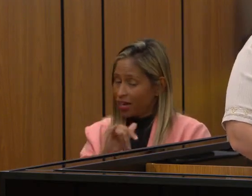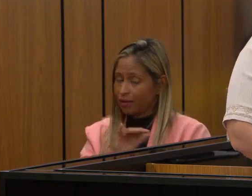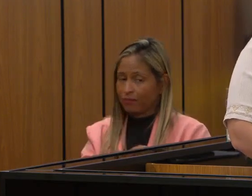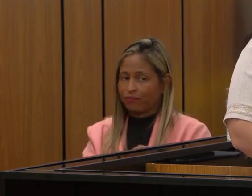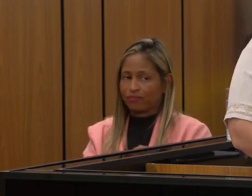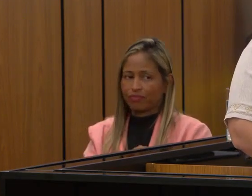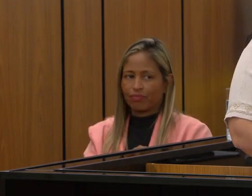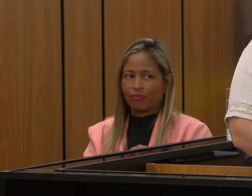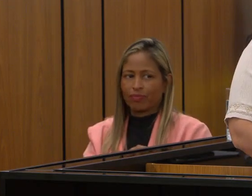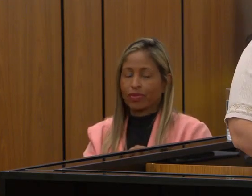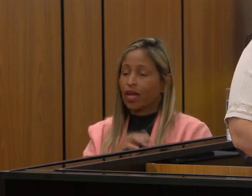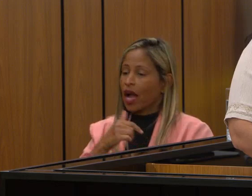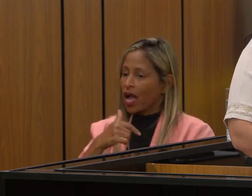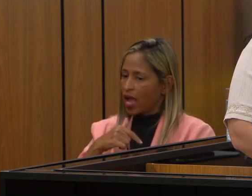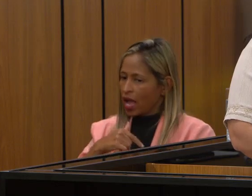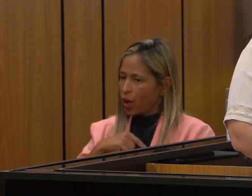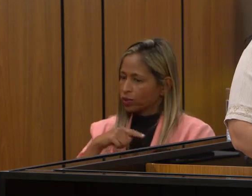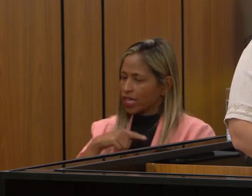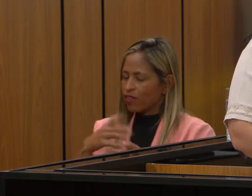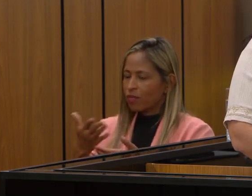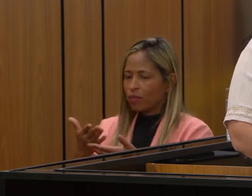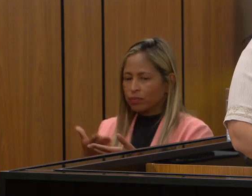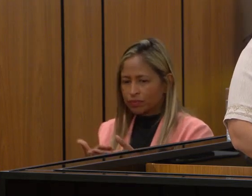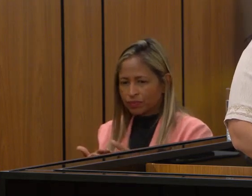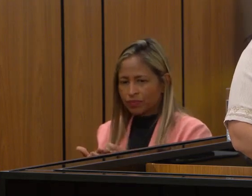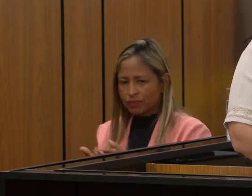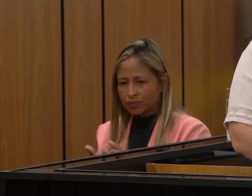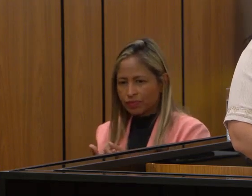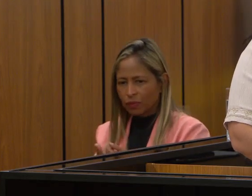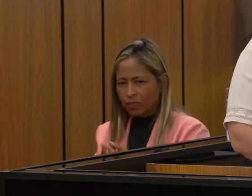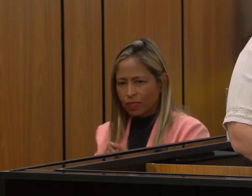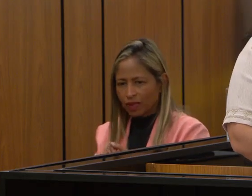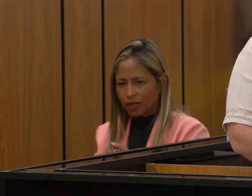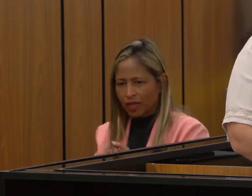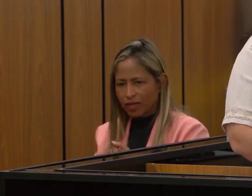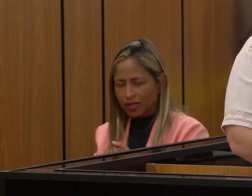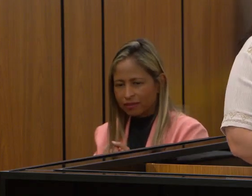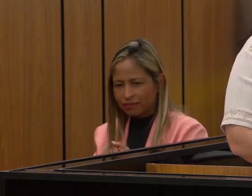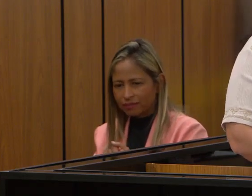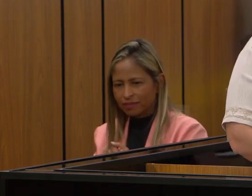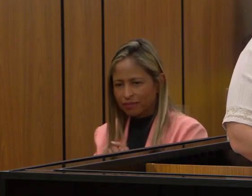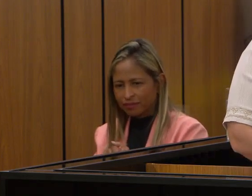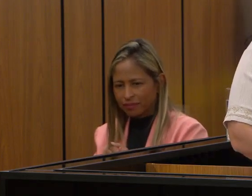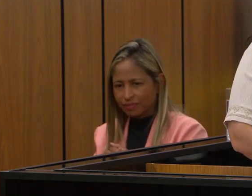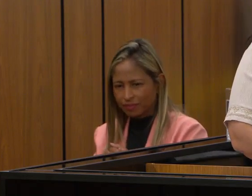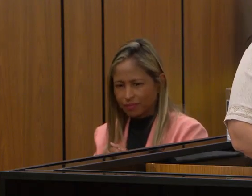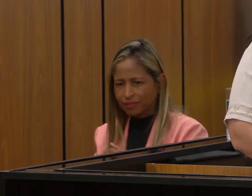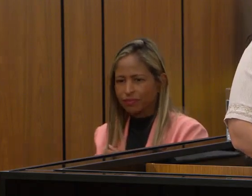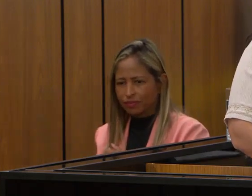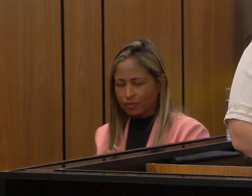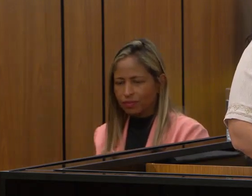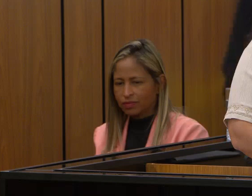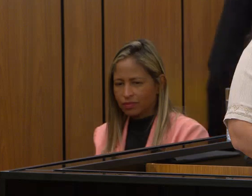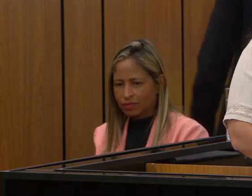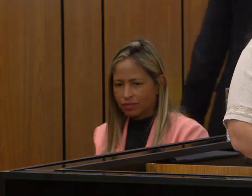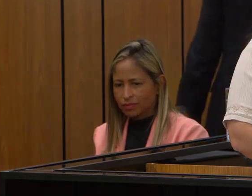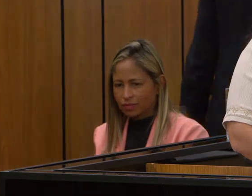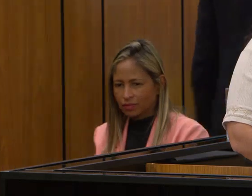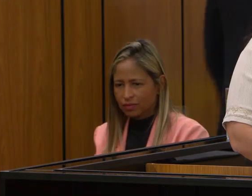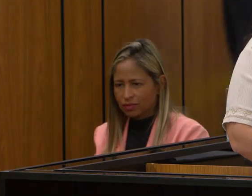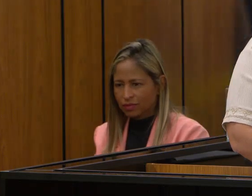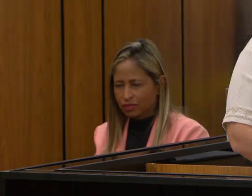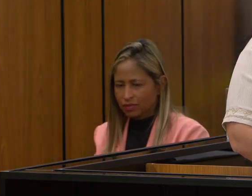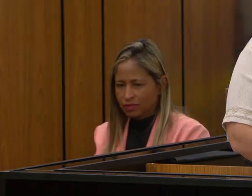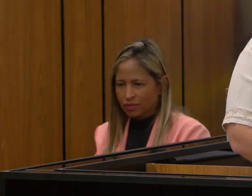que eu tive meu tratamento interrompido e tal que eu procurasse implantar aí eu pensei